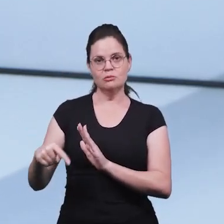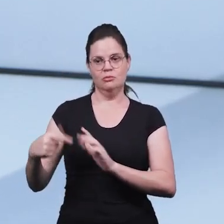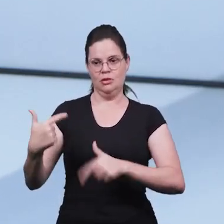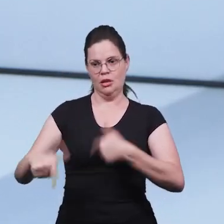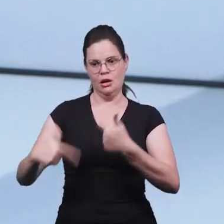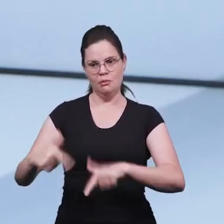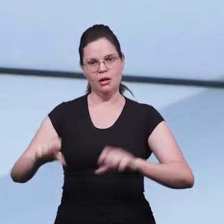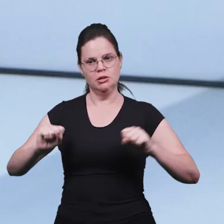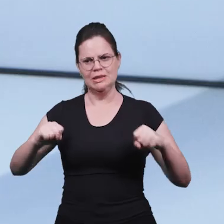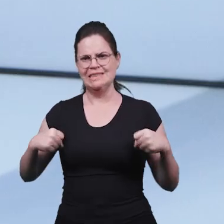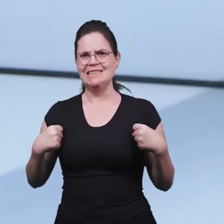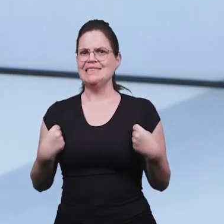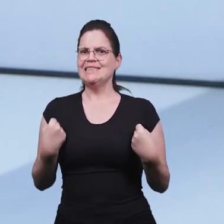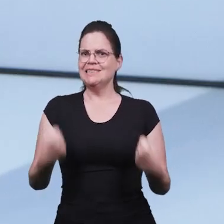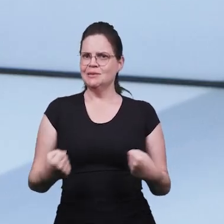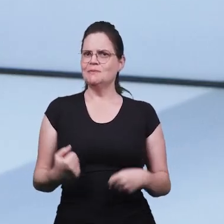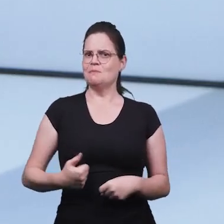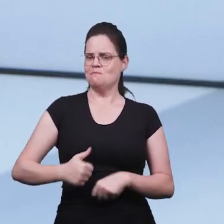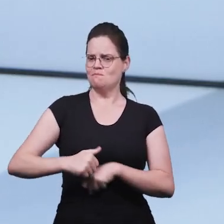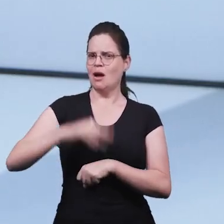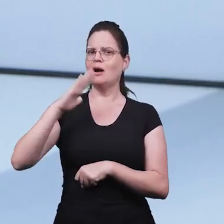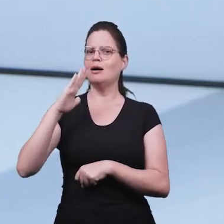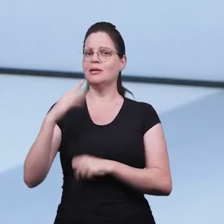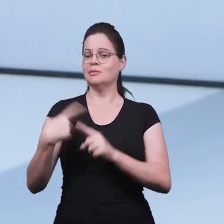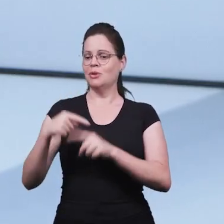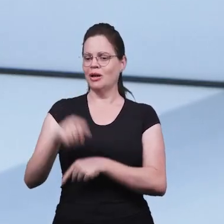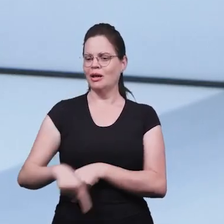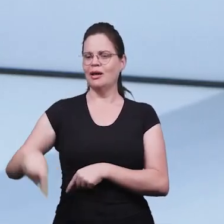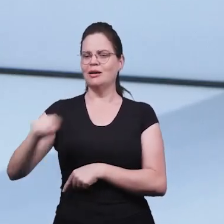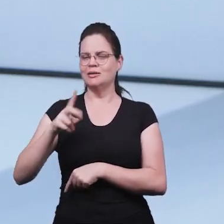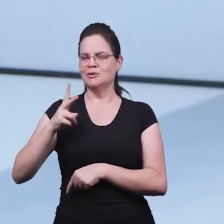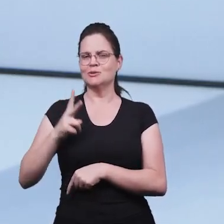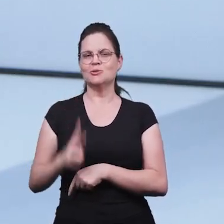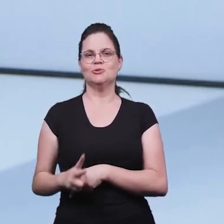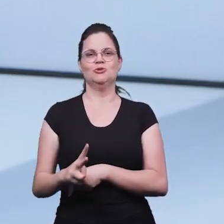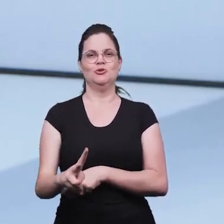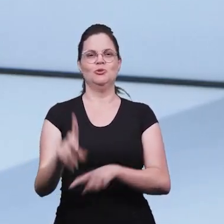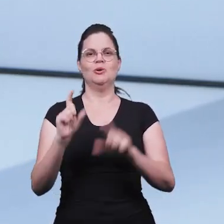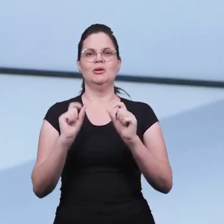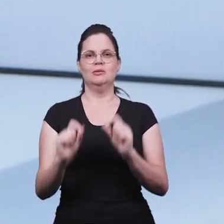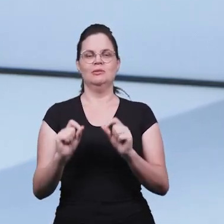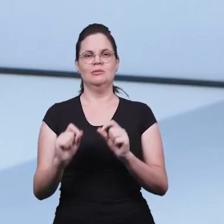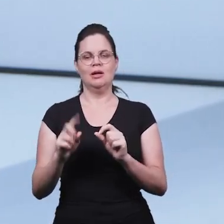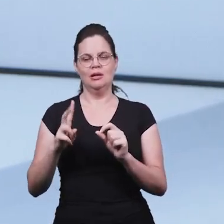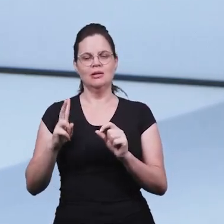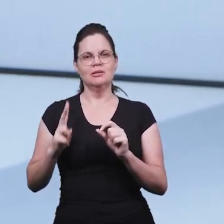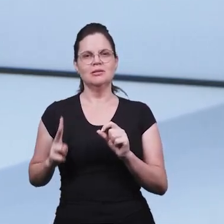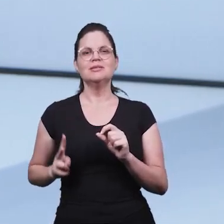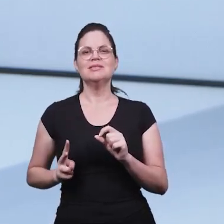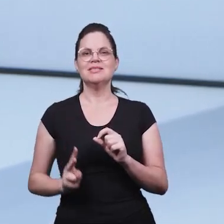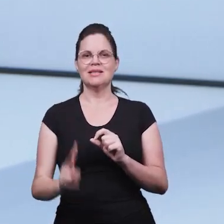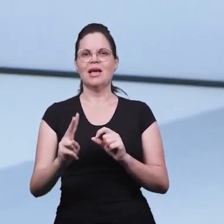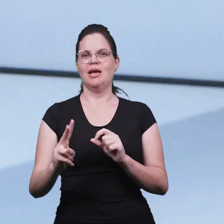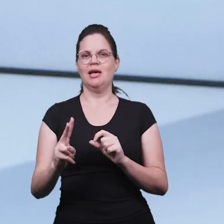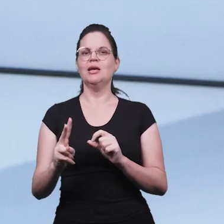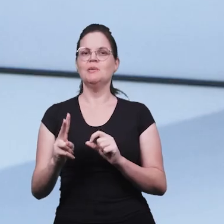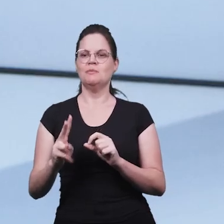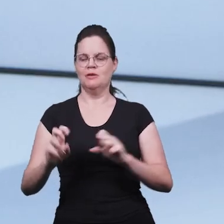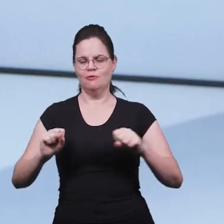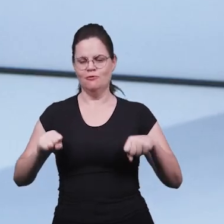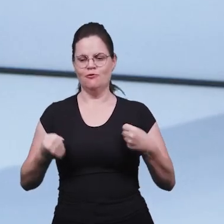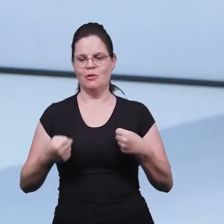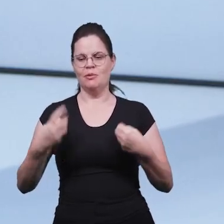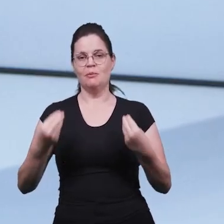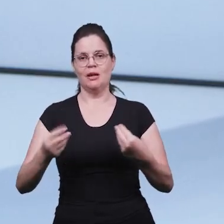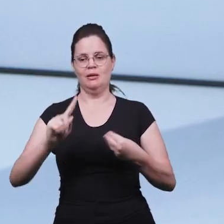última dedicação foi mais. Por quê? Porque eles ali mantiveram a palavra para que aqueles homens pudessem conhecer a